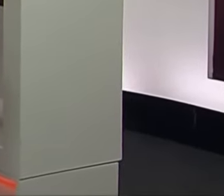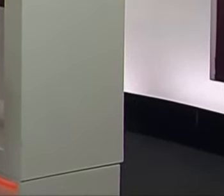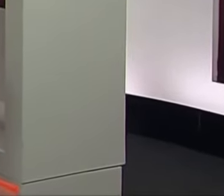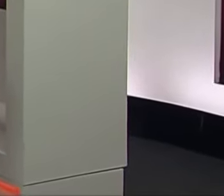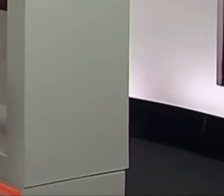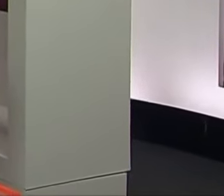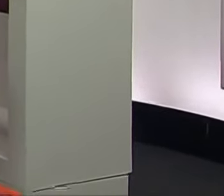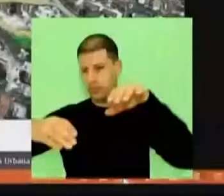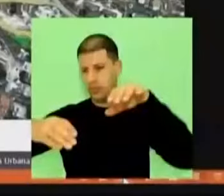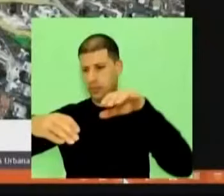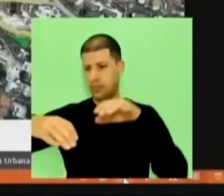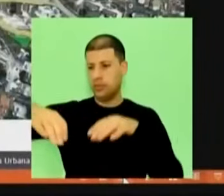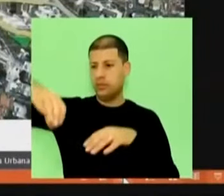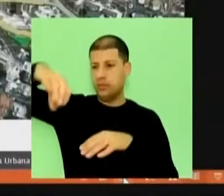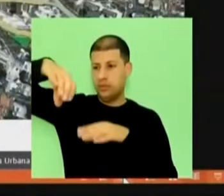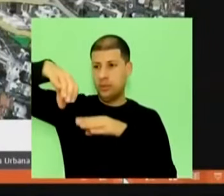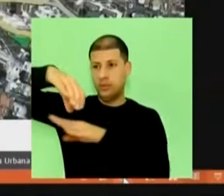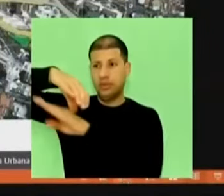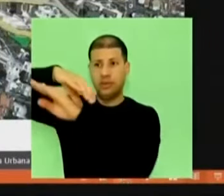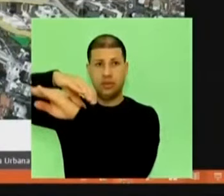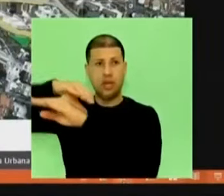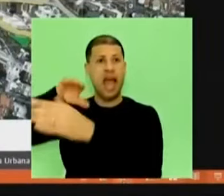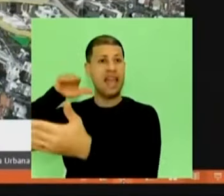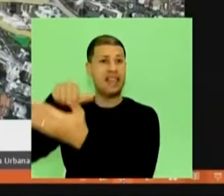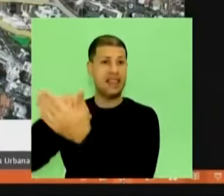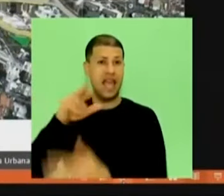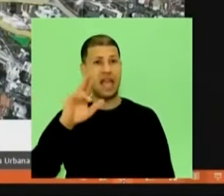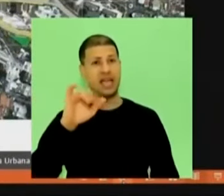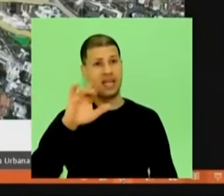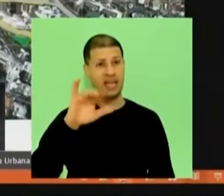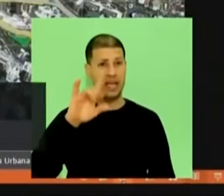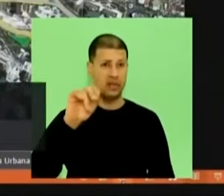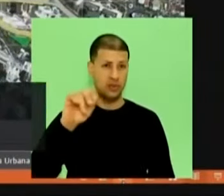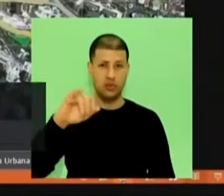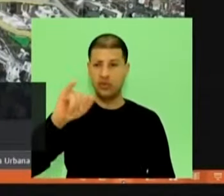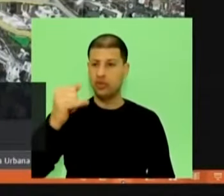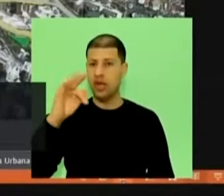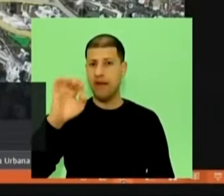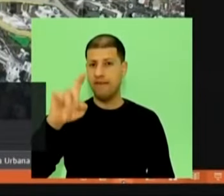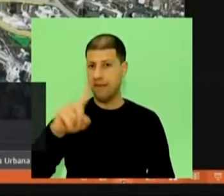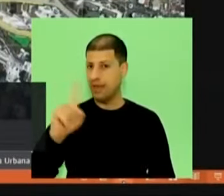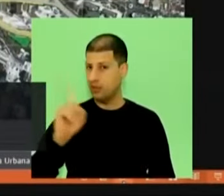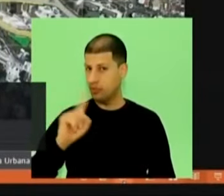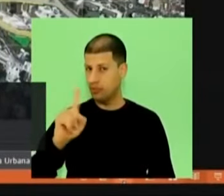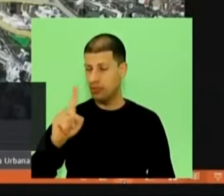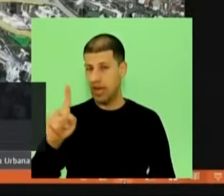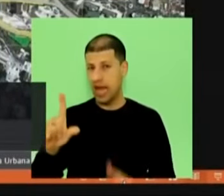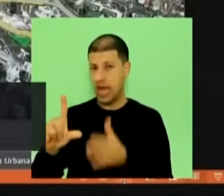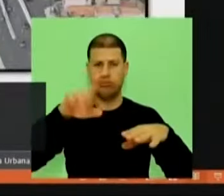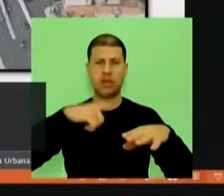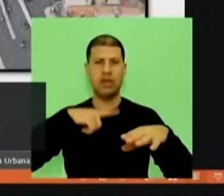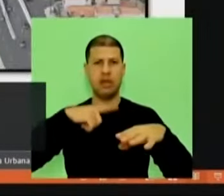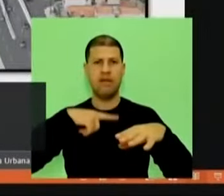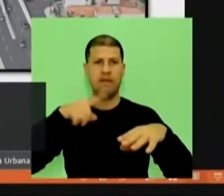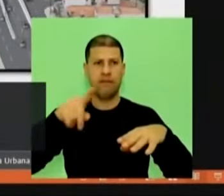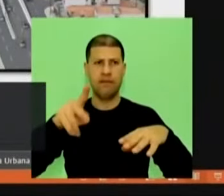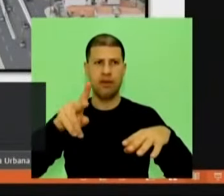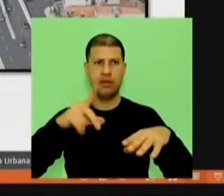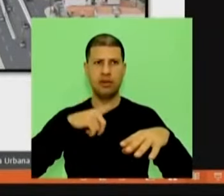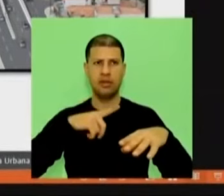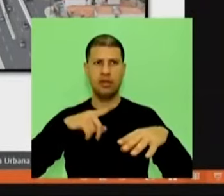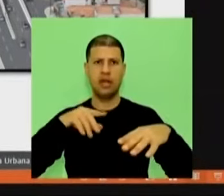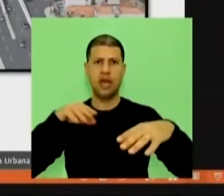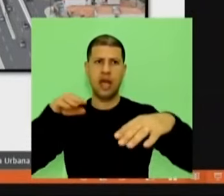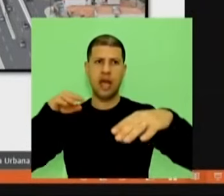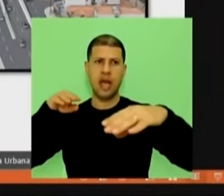Madureira. O Complexo Viário Sena Madureira começou a ser construído em 2011 no contrato